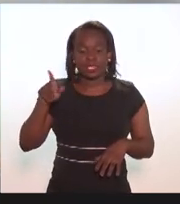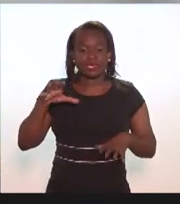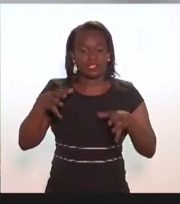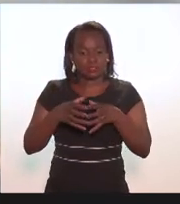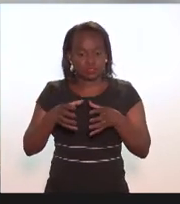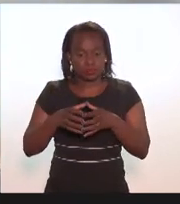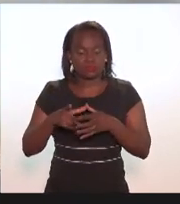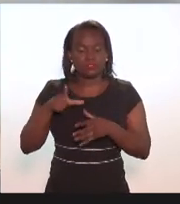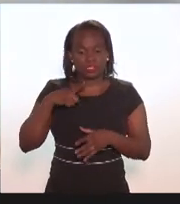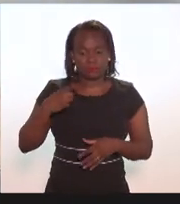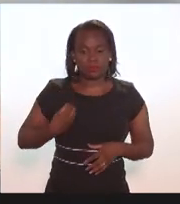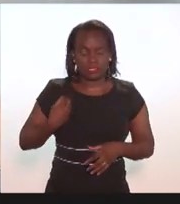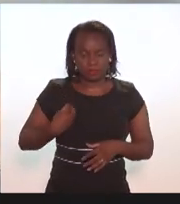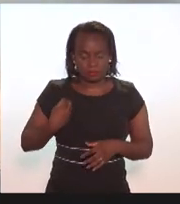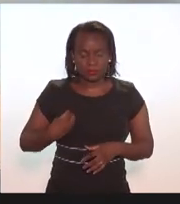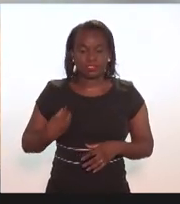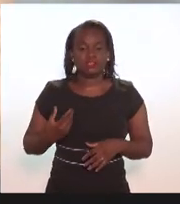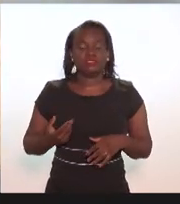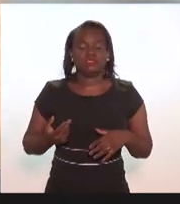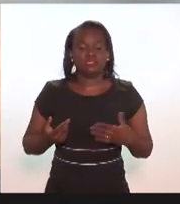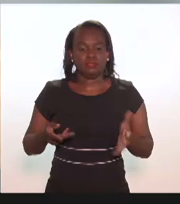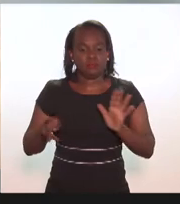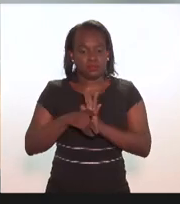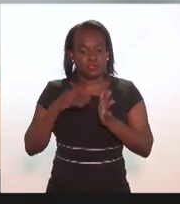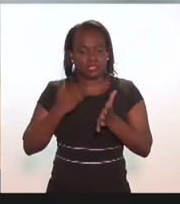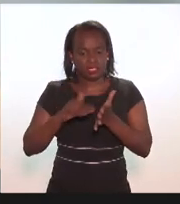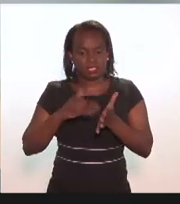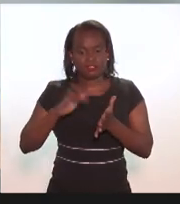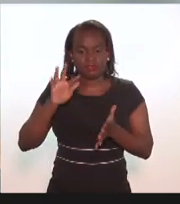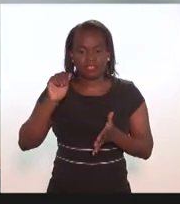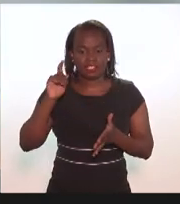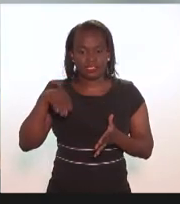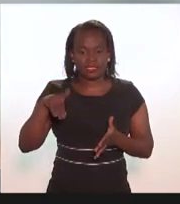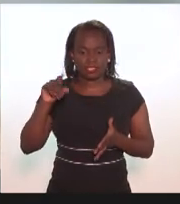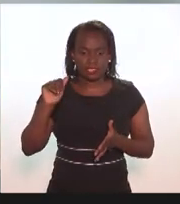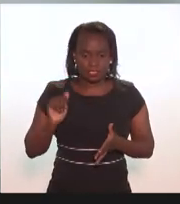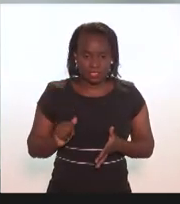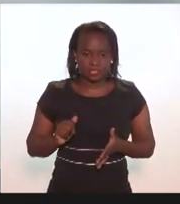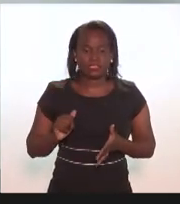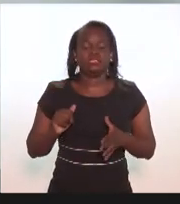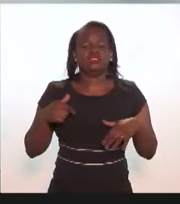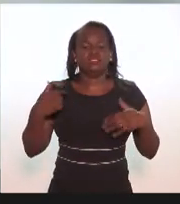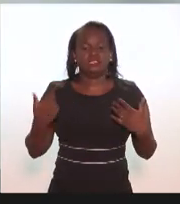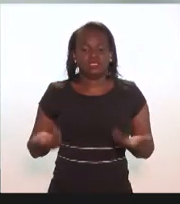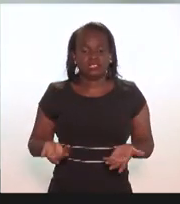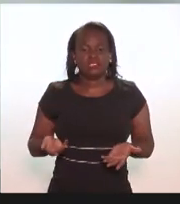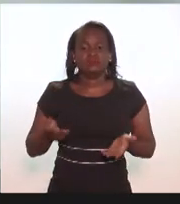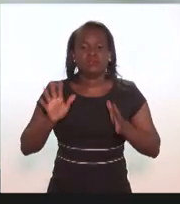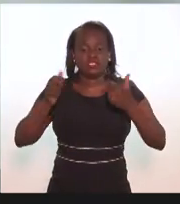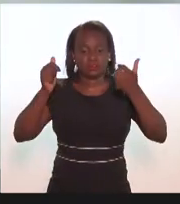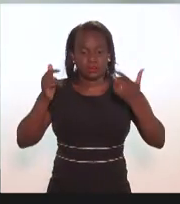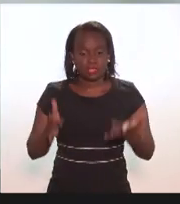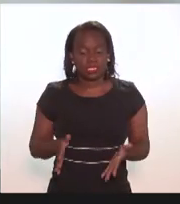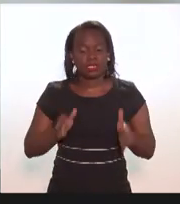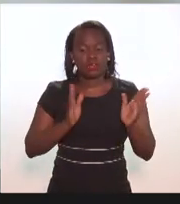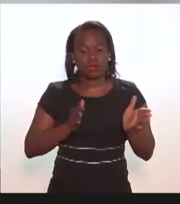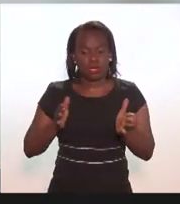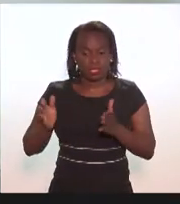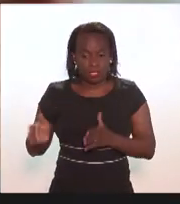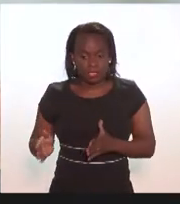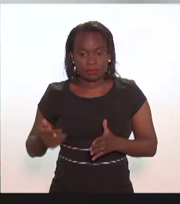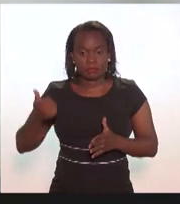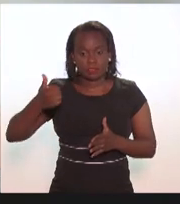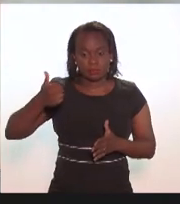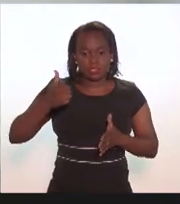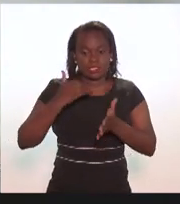senhor está participando, né, lá da Secretaria de Fazenda. Mas só lhe dizer que, na ordem, primeiro